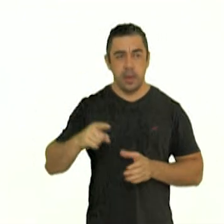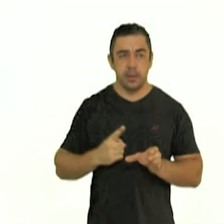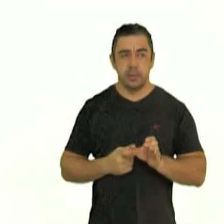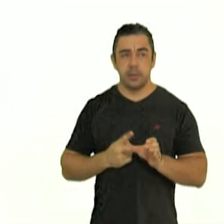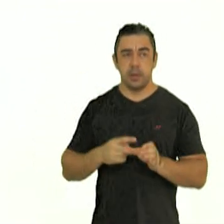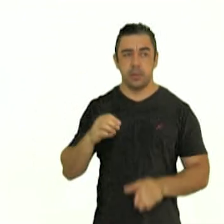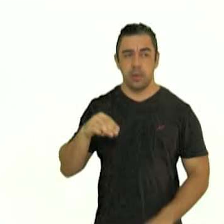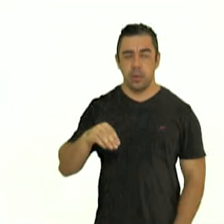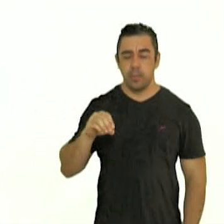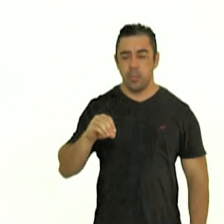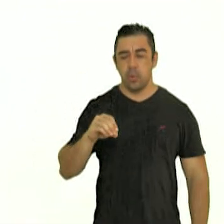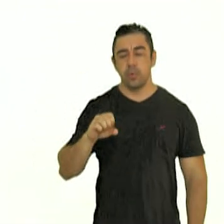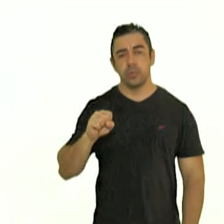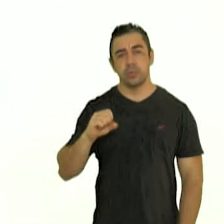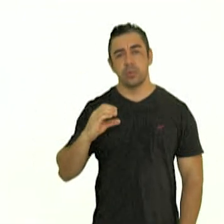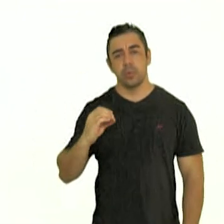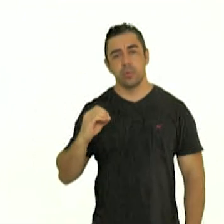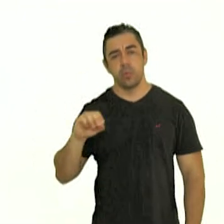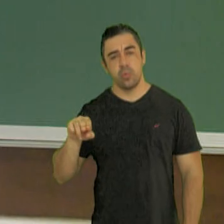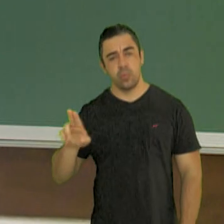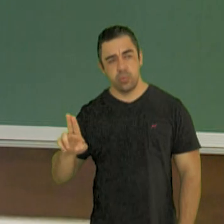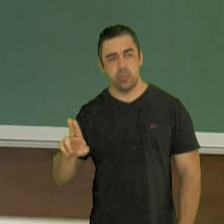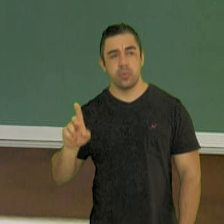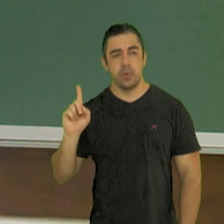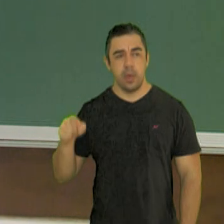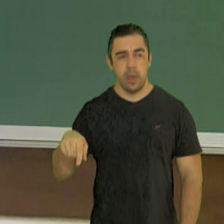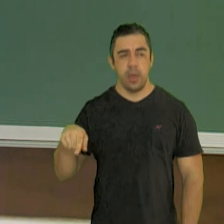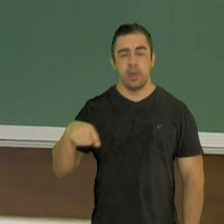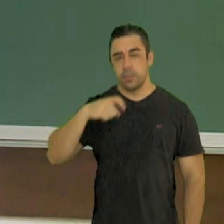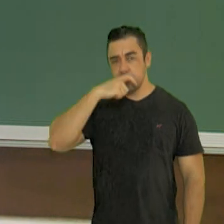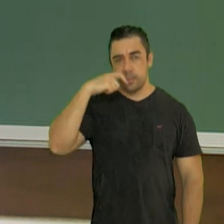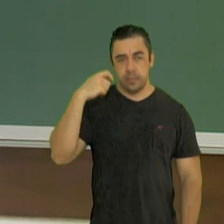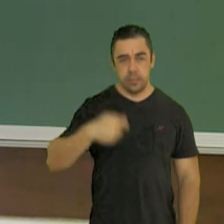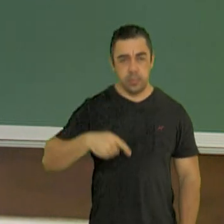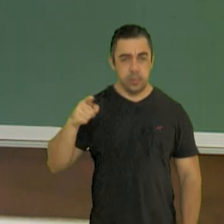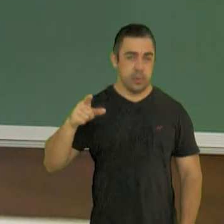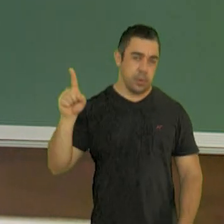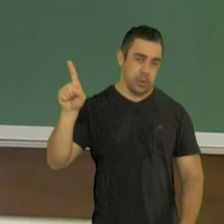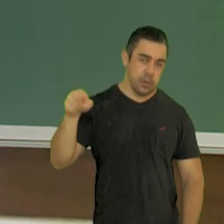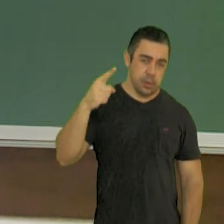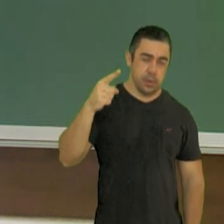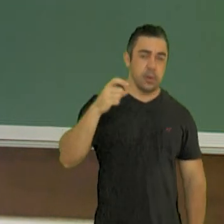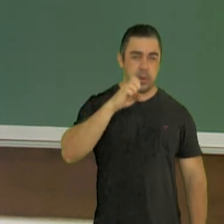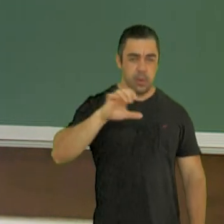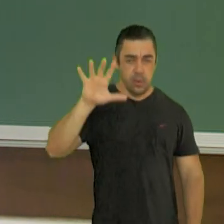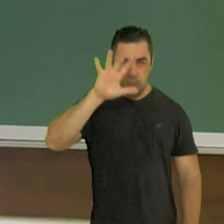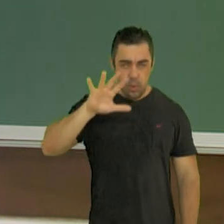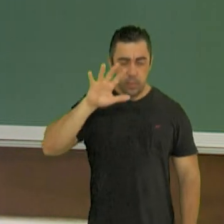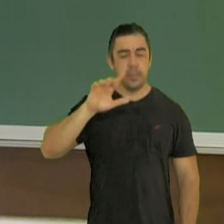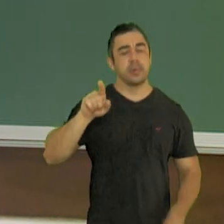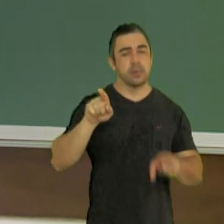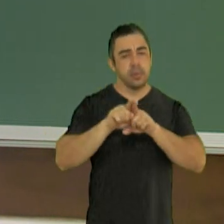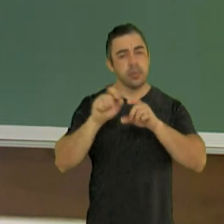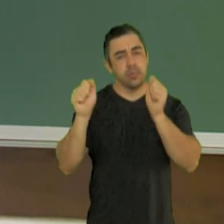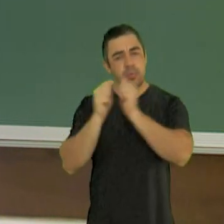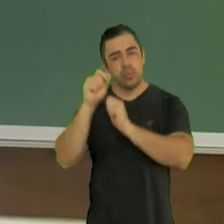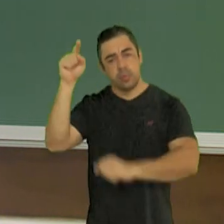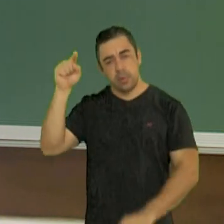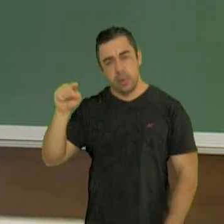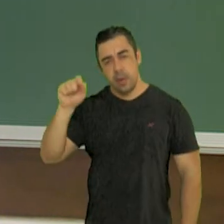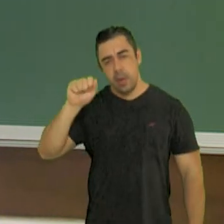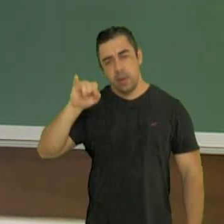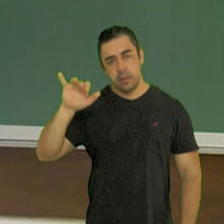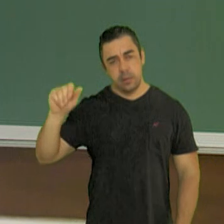que a União Soviética tem porção de terra na Europa e na Ásia. A porção europeia, inclusive,